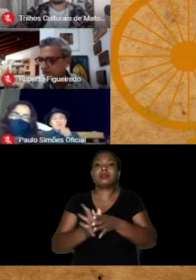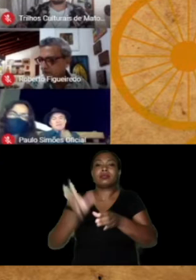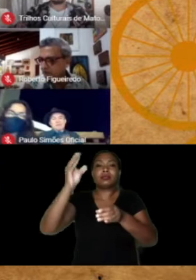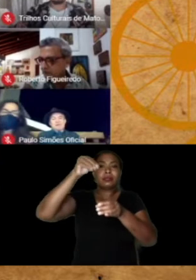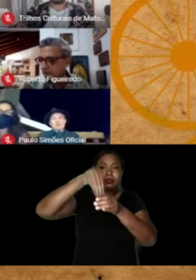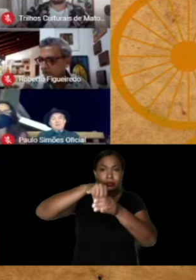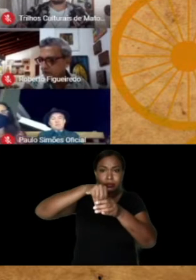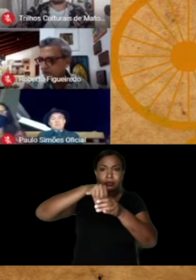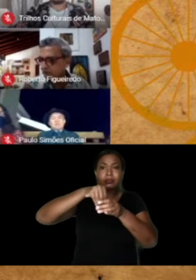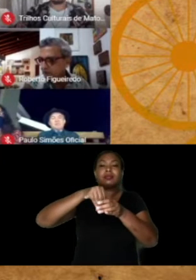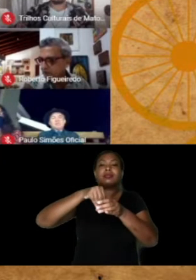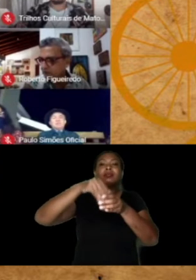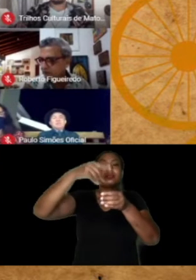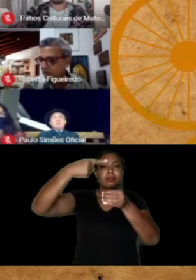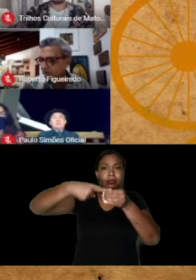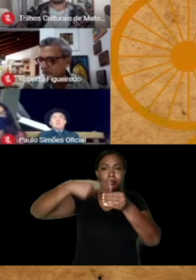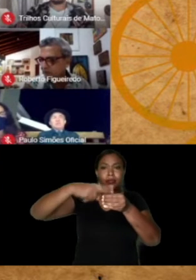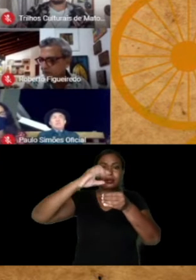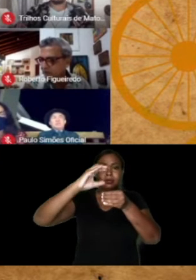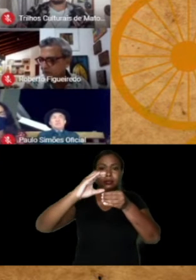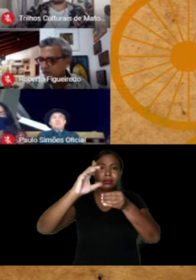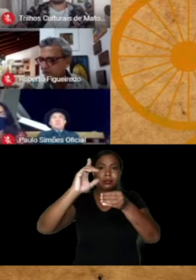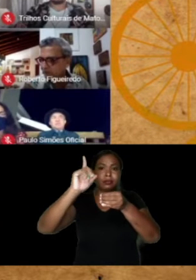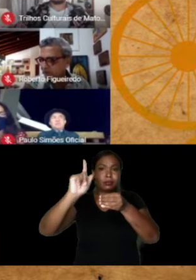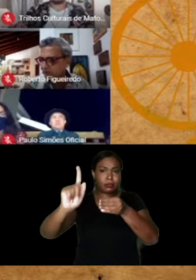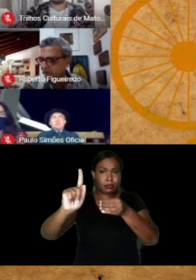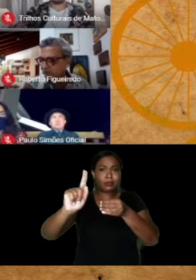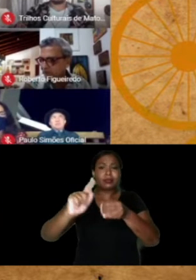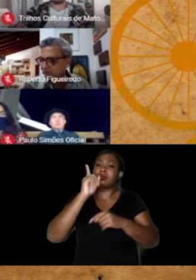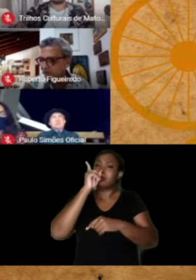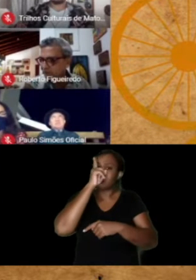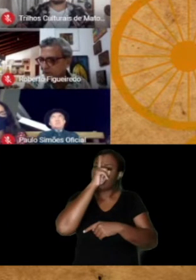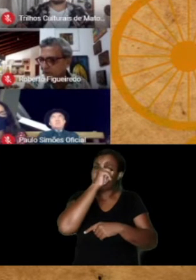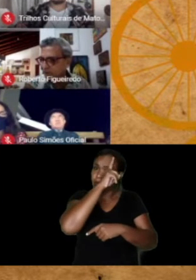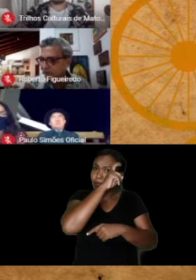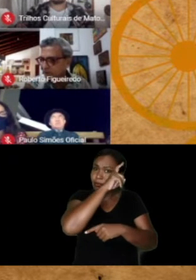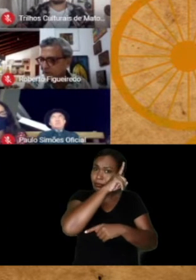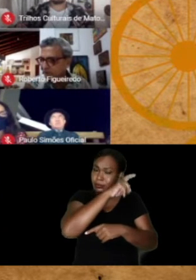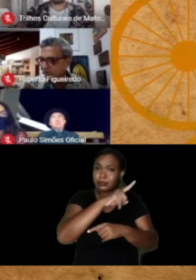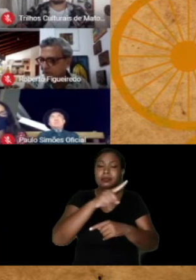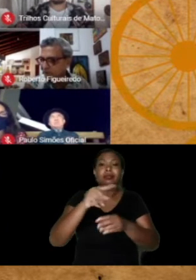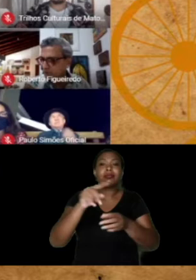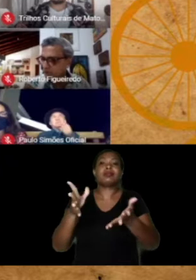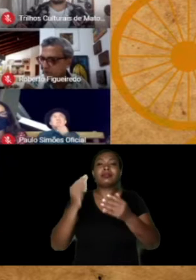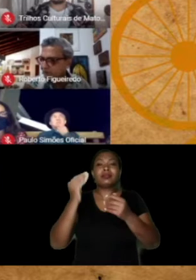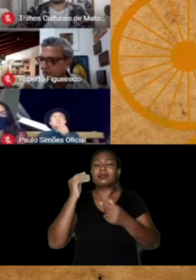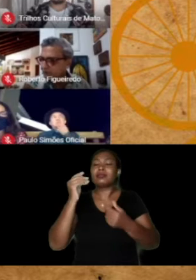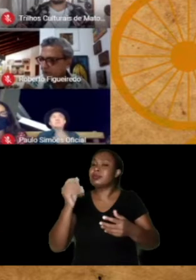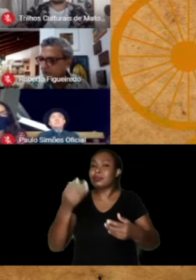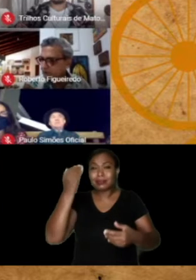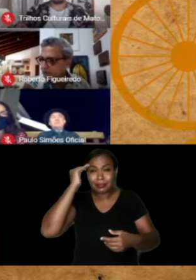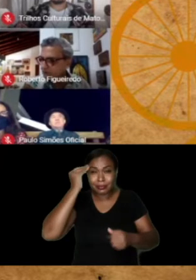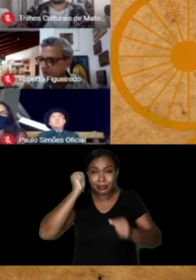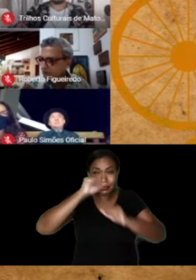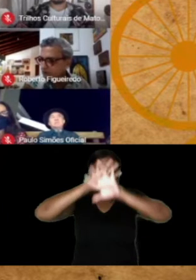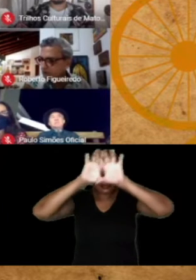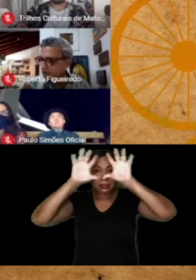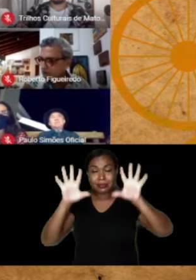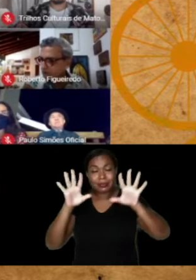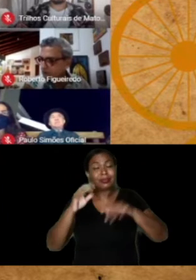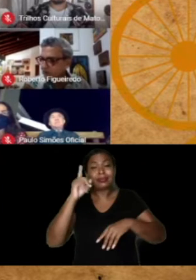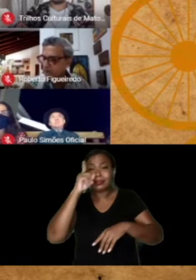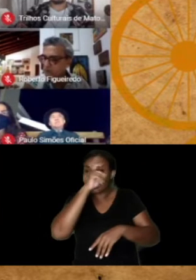cidade. É isso que é difícil de se fazer essa compreensão. A vila ferroviária, ela